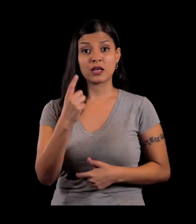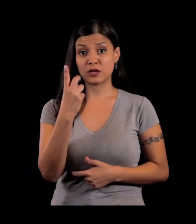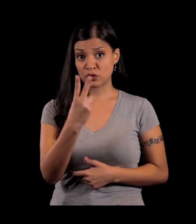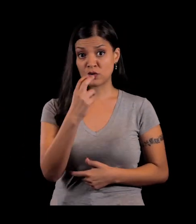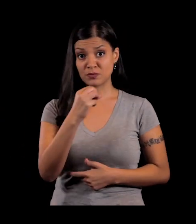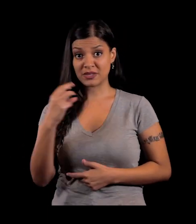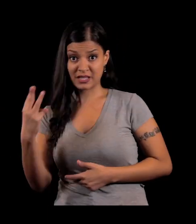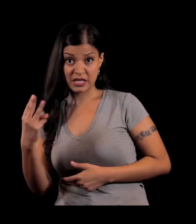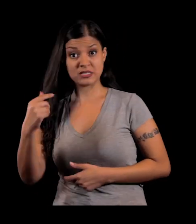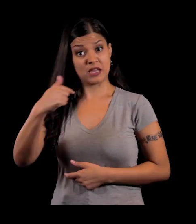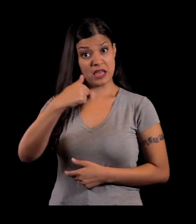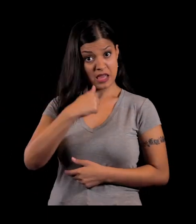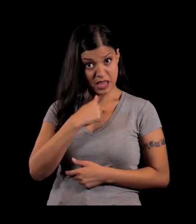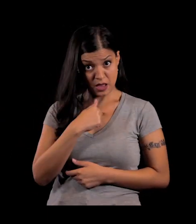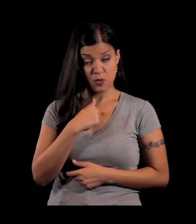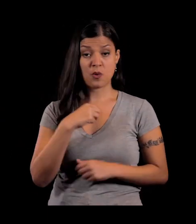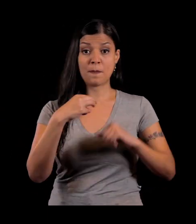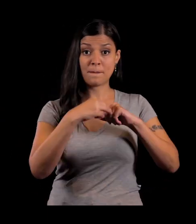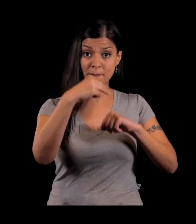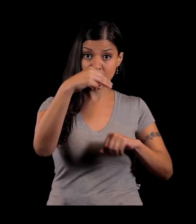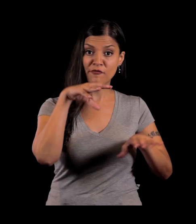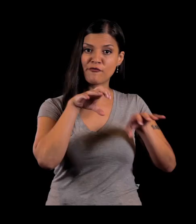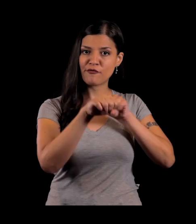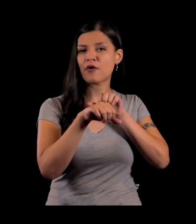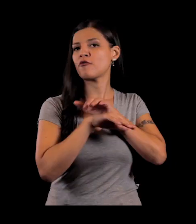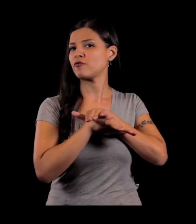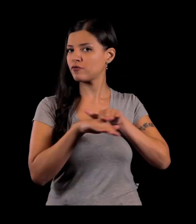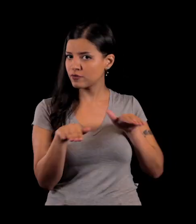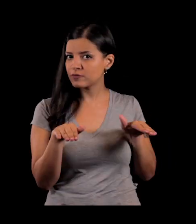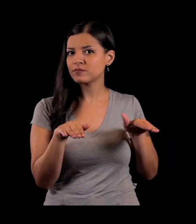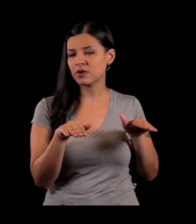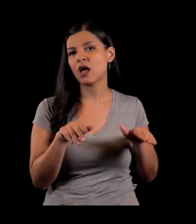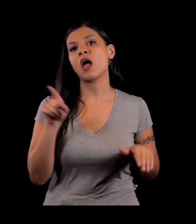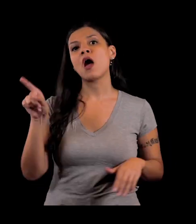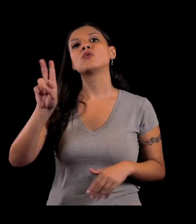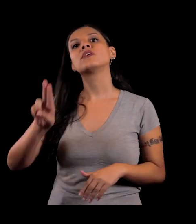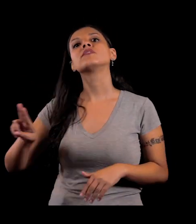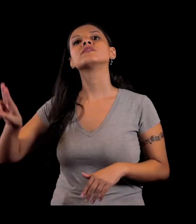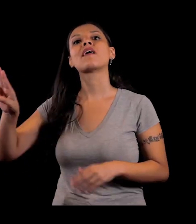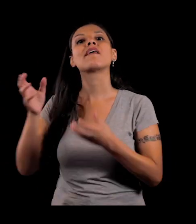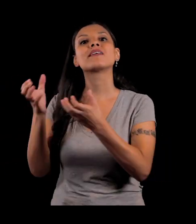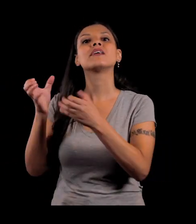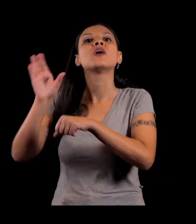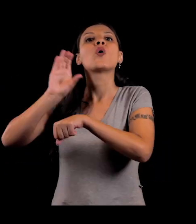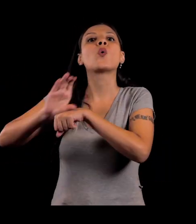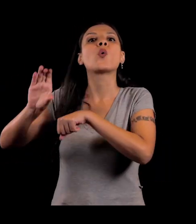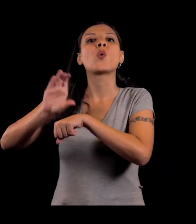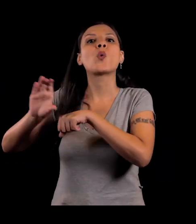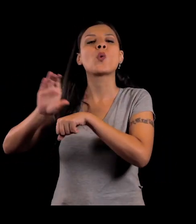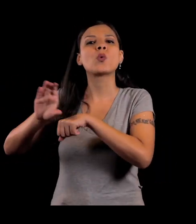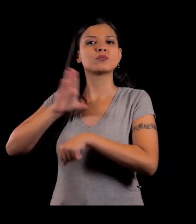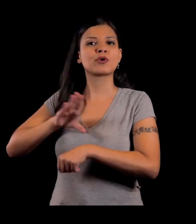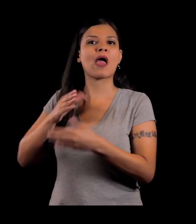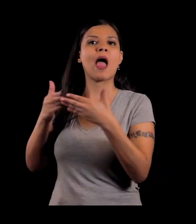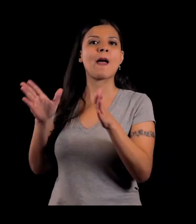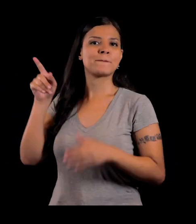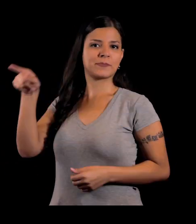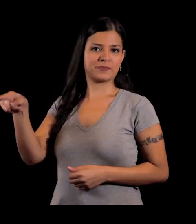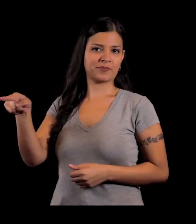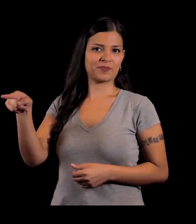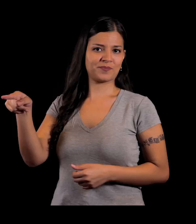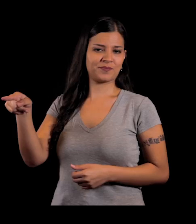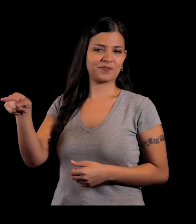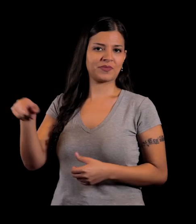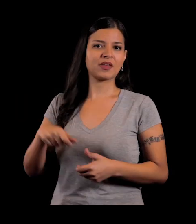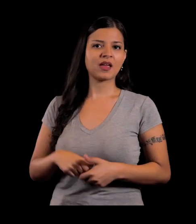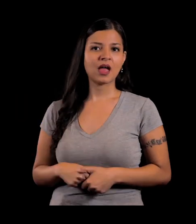2003, quando eu acabei o estudo de mestrado, a universidade queria estabelecer o curso de português.